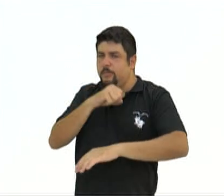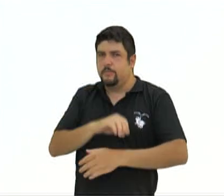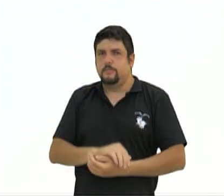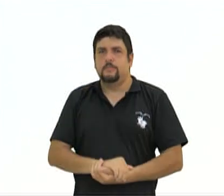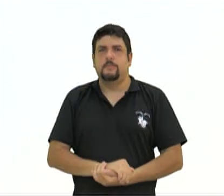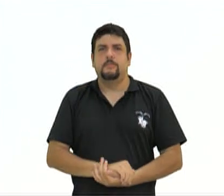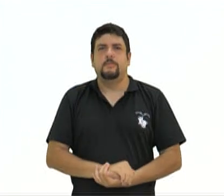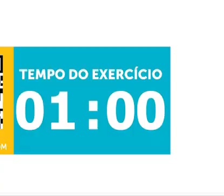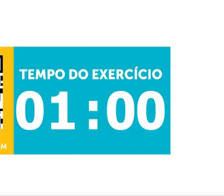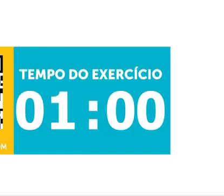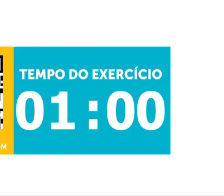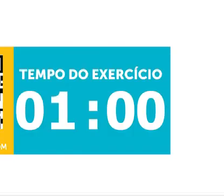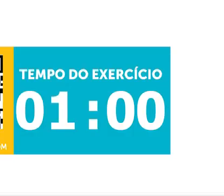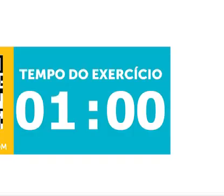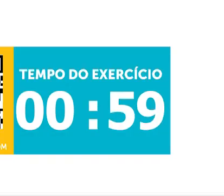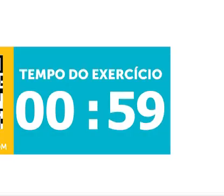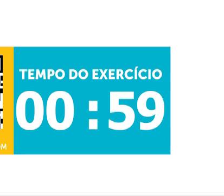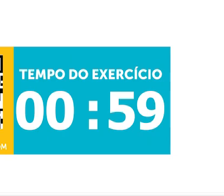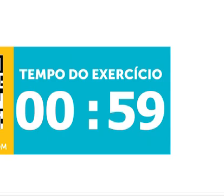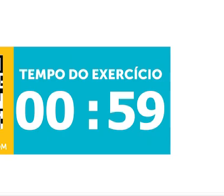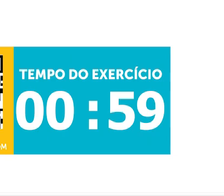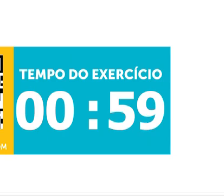voltamos.